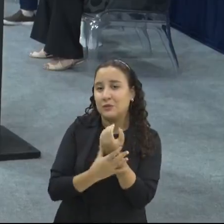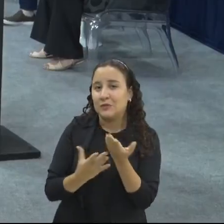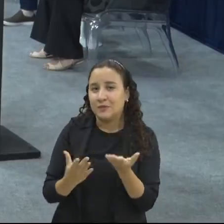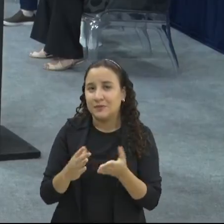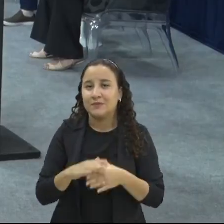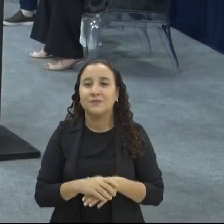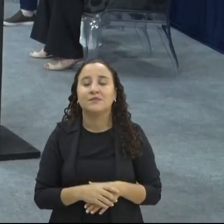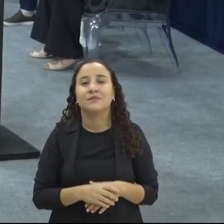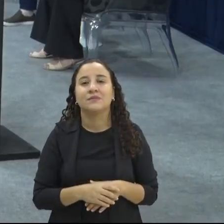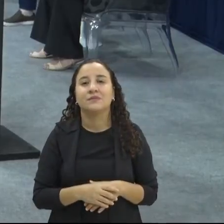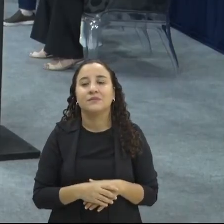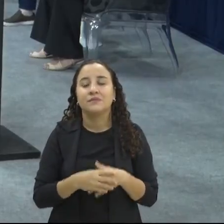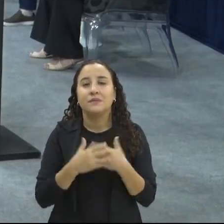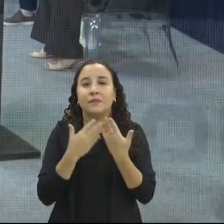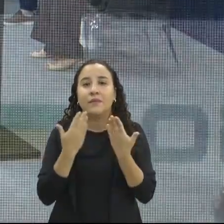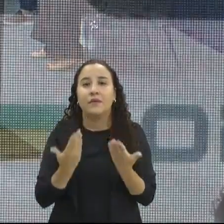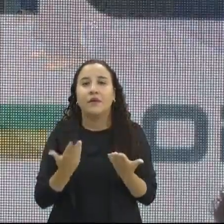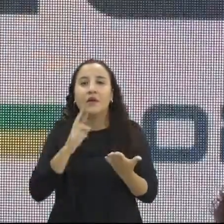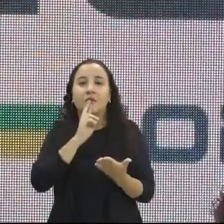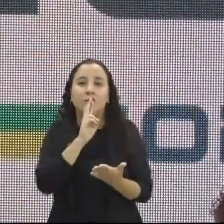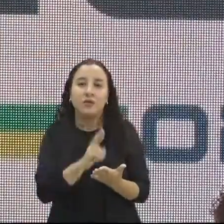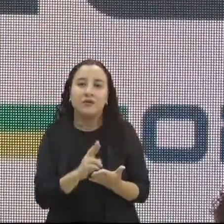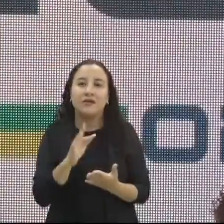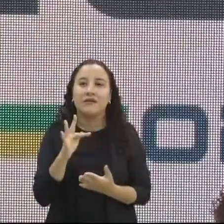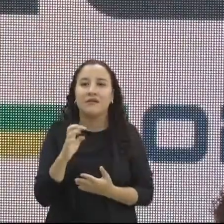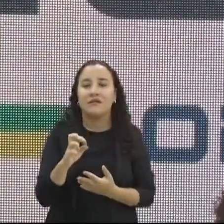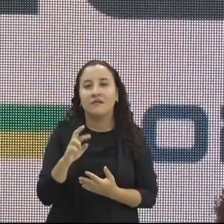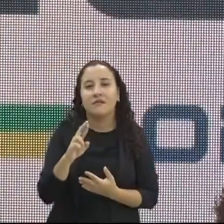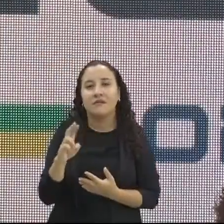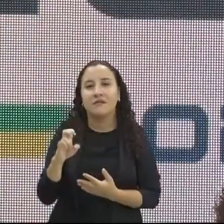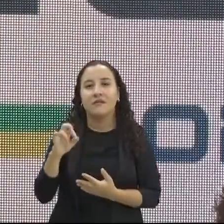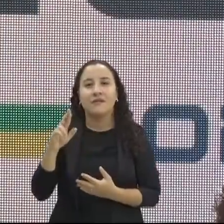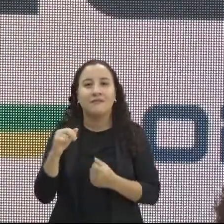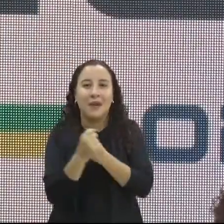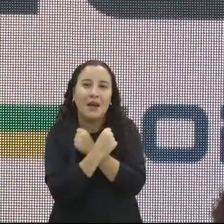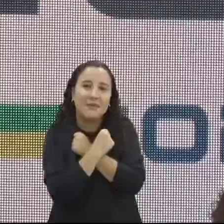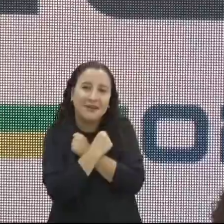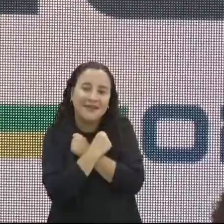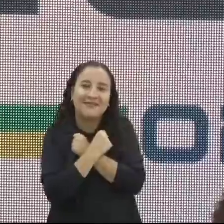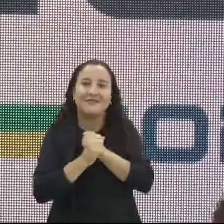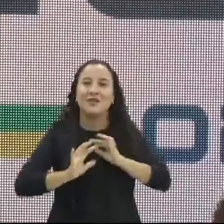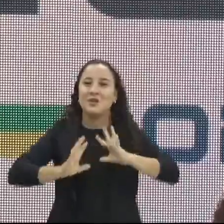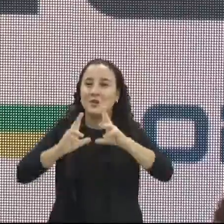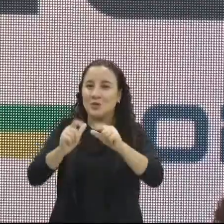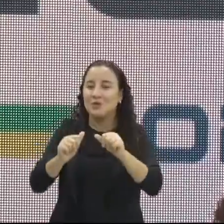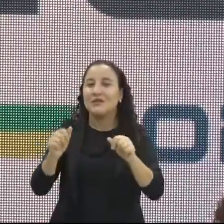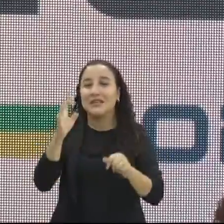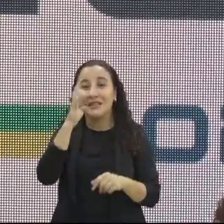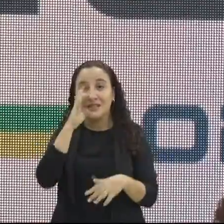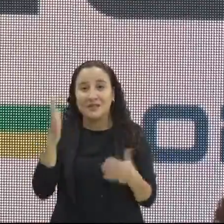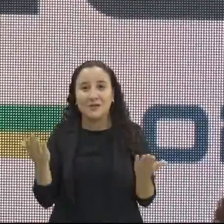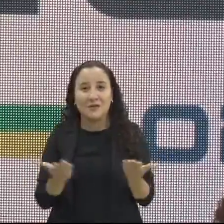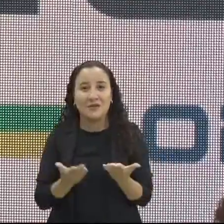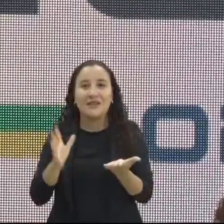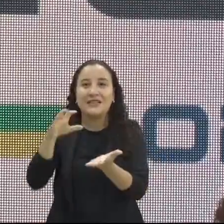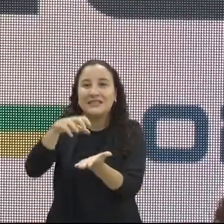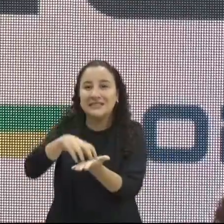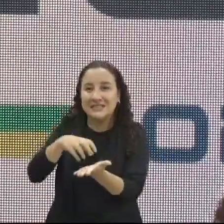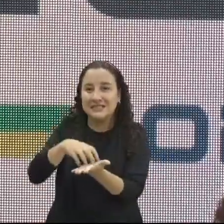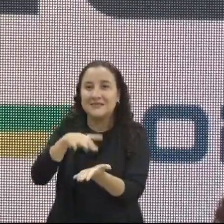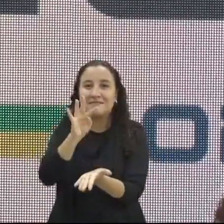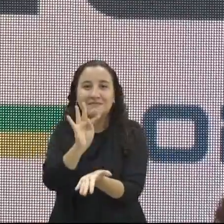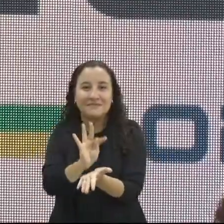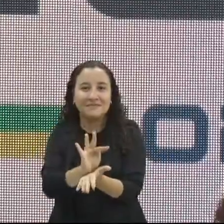E quem vai responder ao senhor Ferreira, que mora ali na região do centro? Um abraço para o senhor Ferreira e a todos os nossos telespectadores do centro de